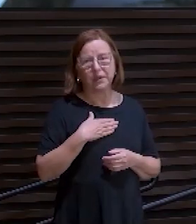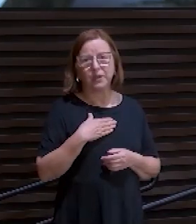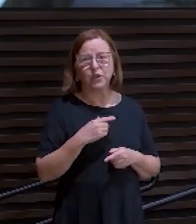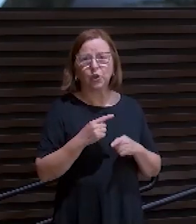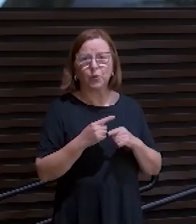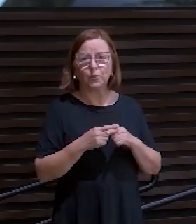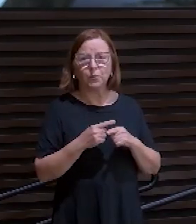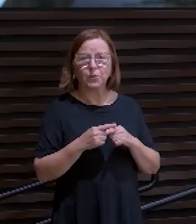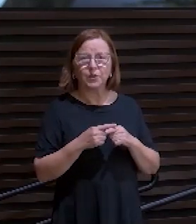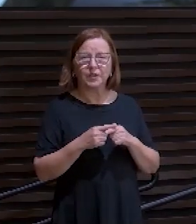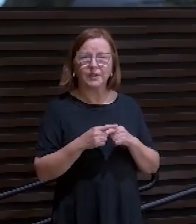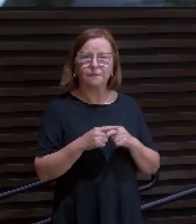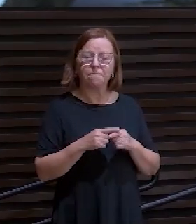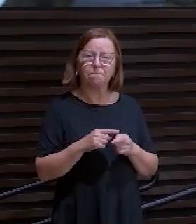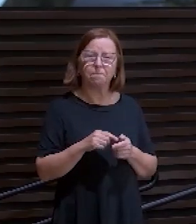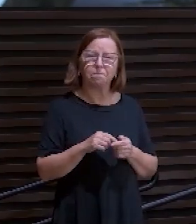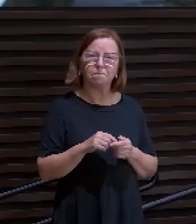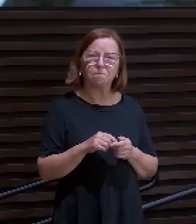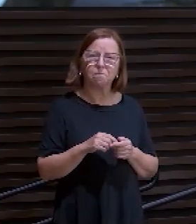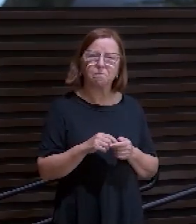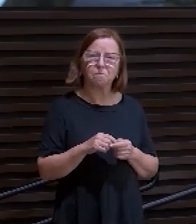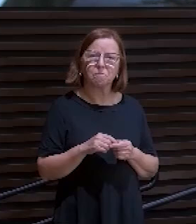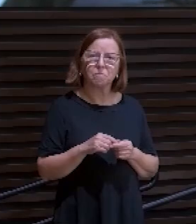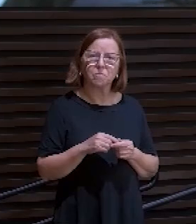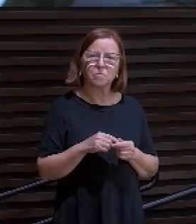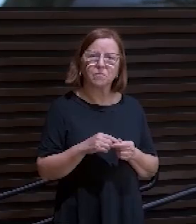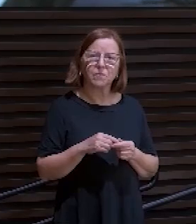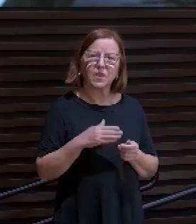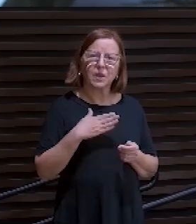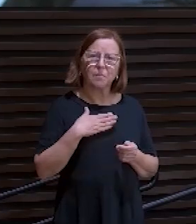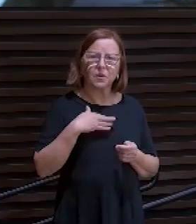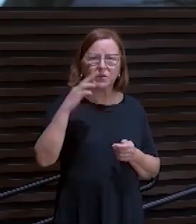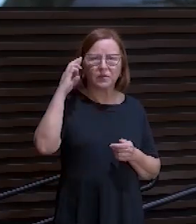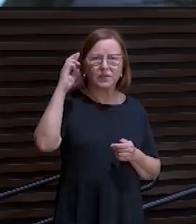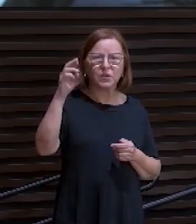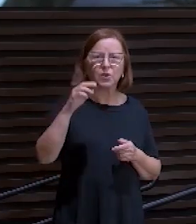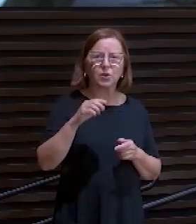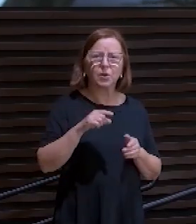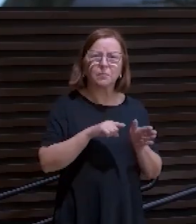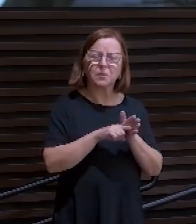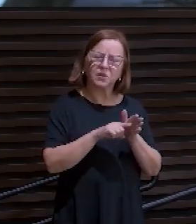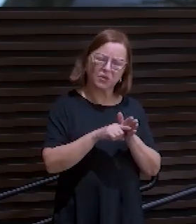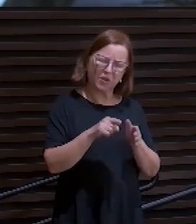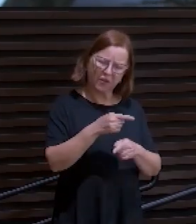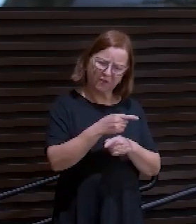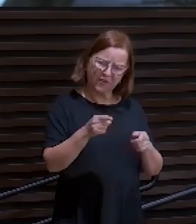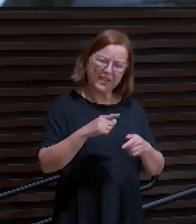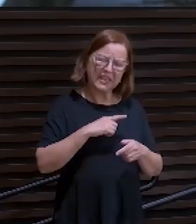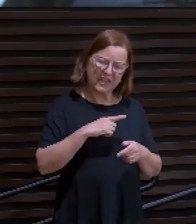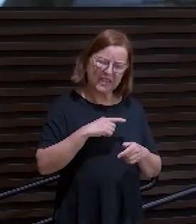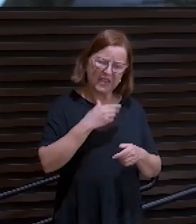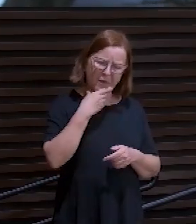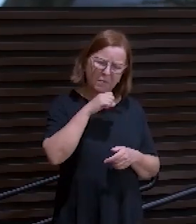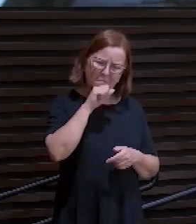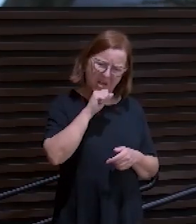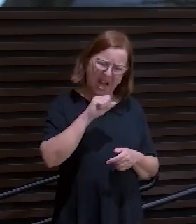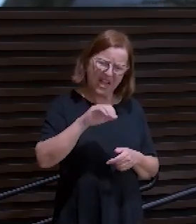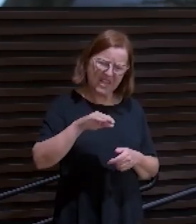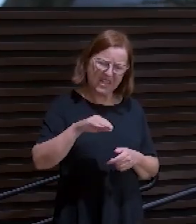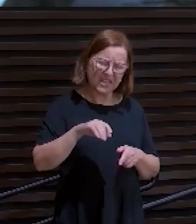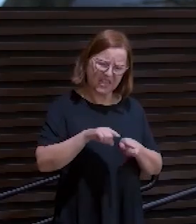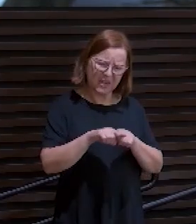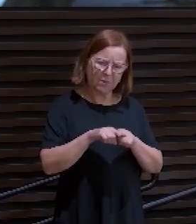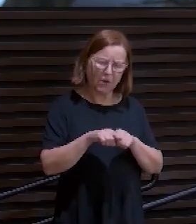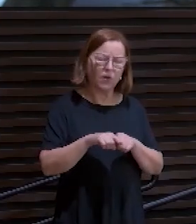próprio Faraó. Meu senhor perguntou a seus servos: tendes pai ou irmão? E respondemos a meu senhor: temos pai